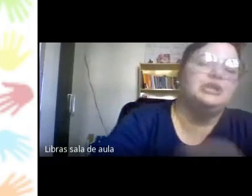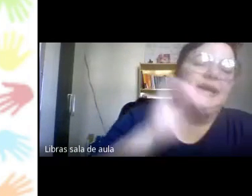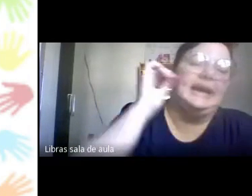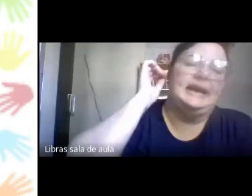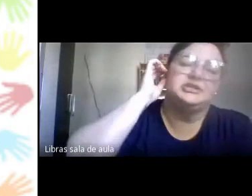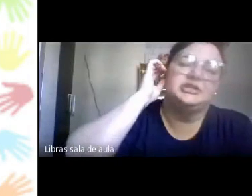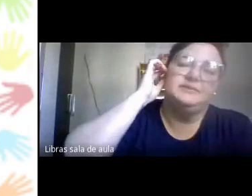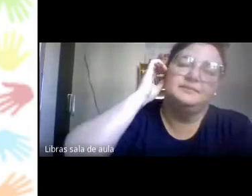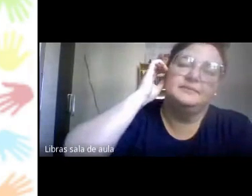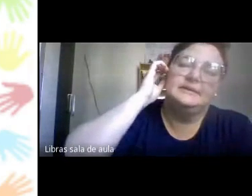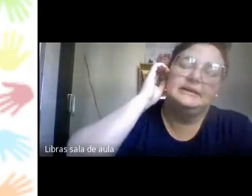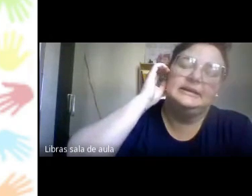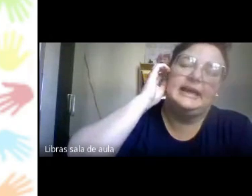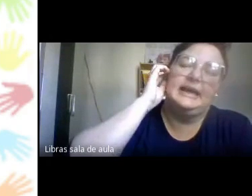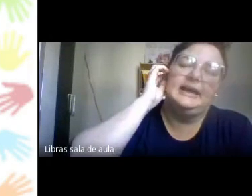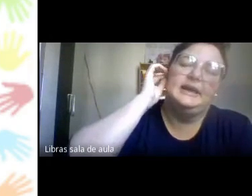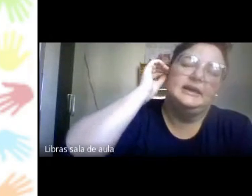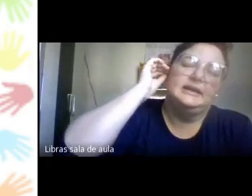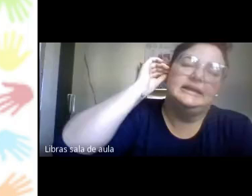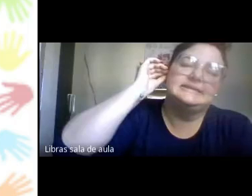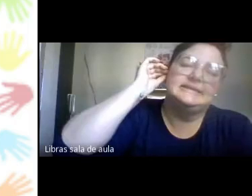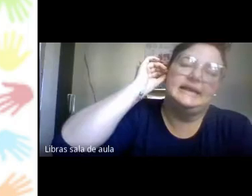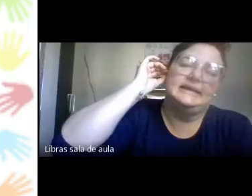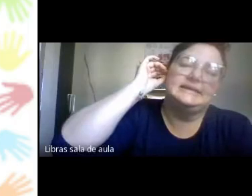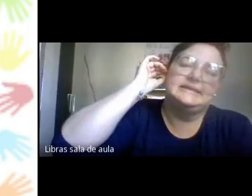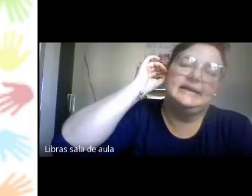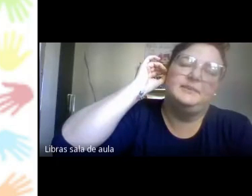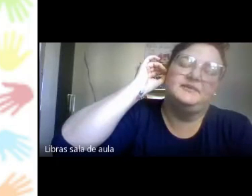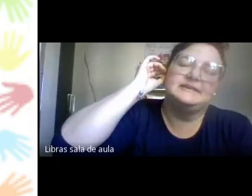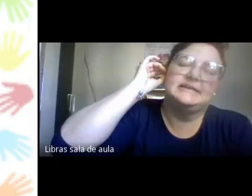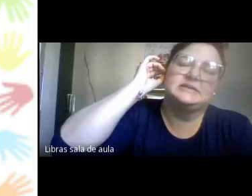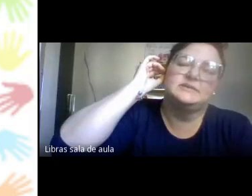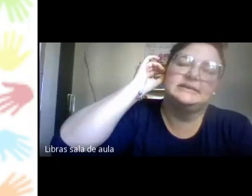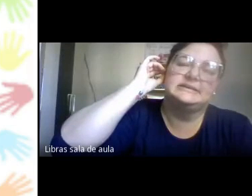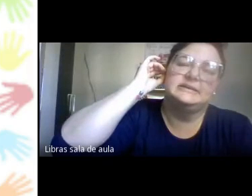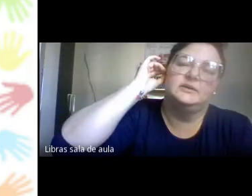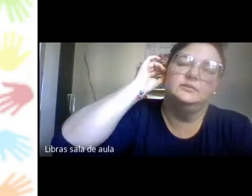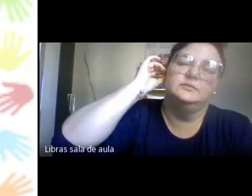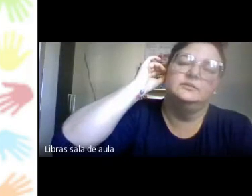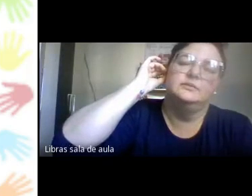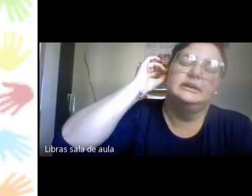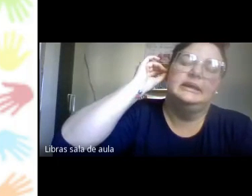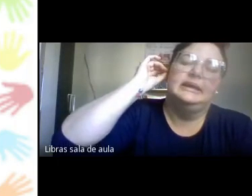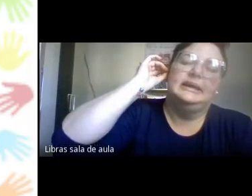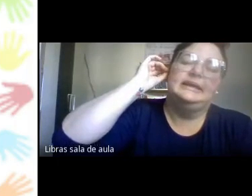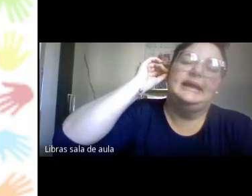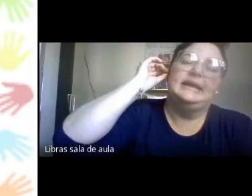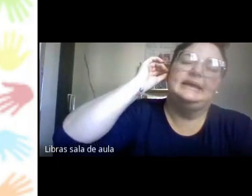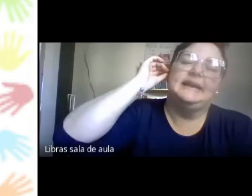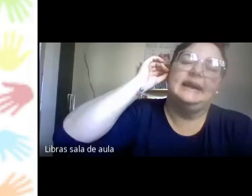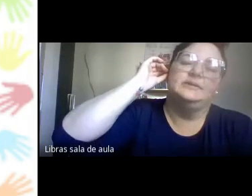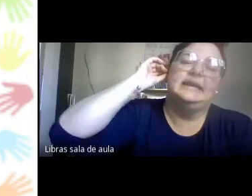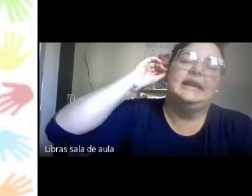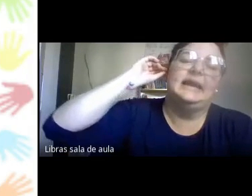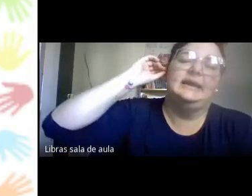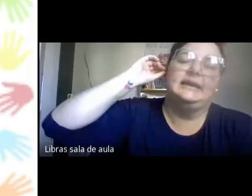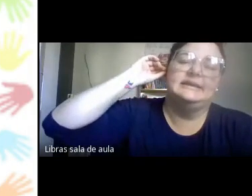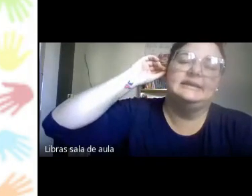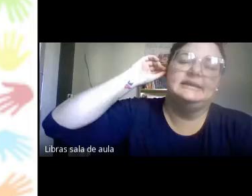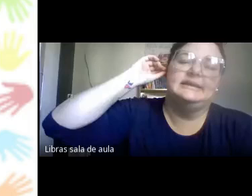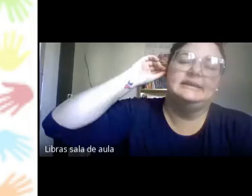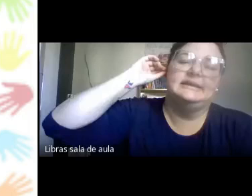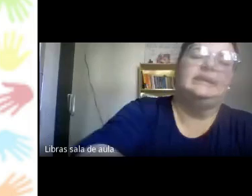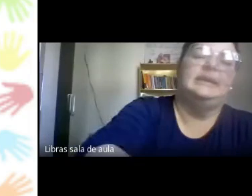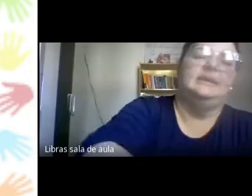jogo de encaixe, né, das letras ali para fazer a associação. E aí, claro que